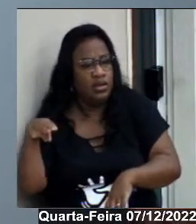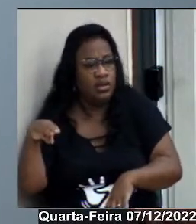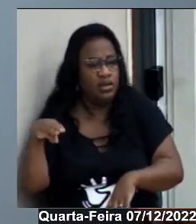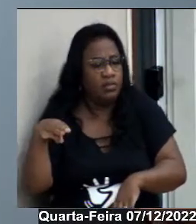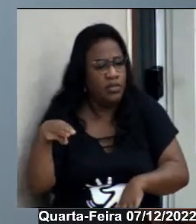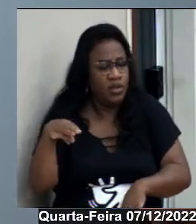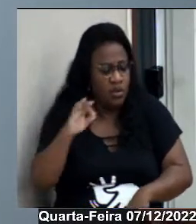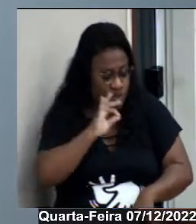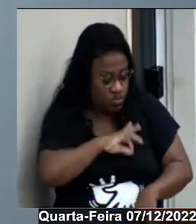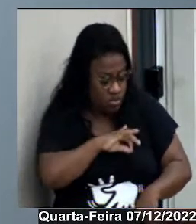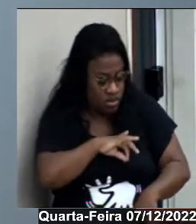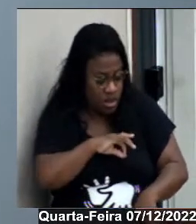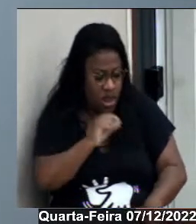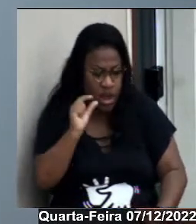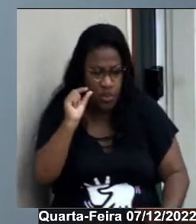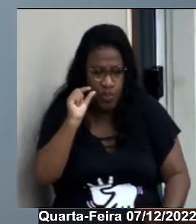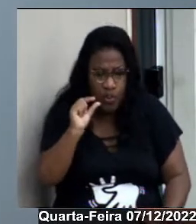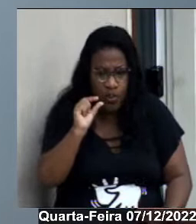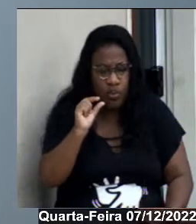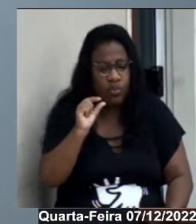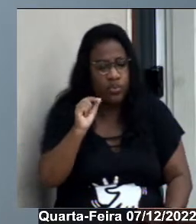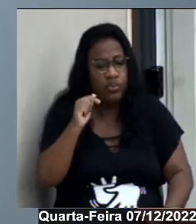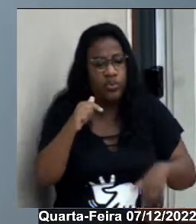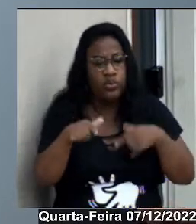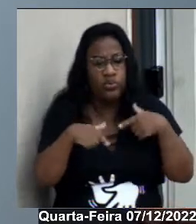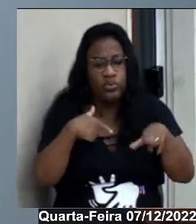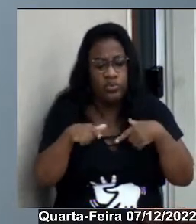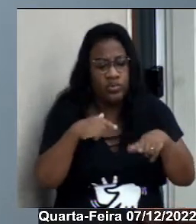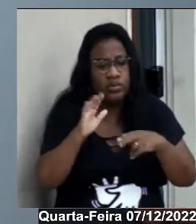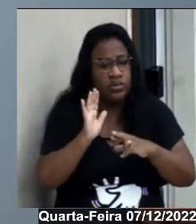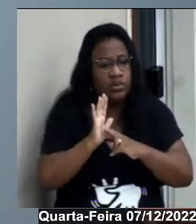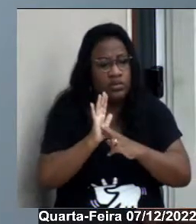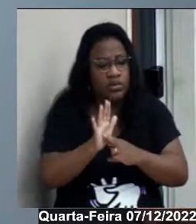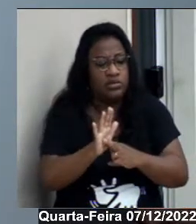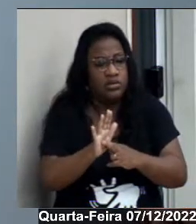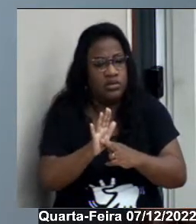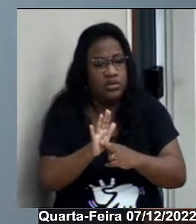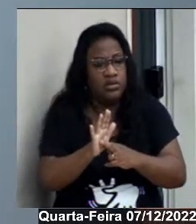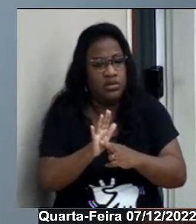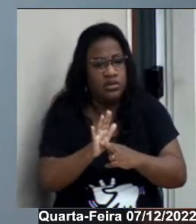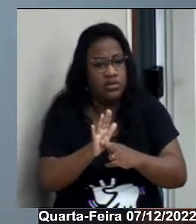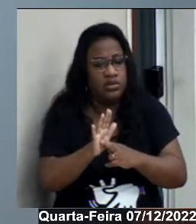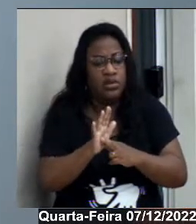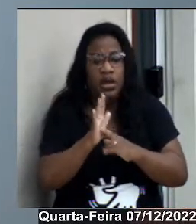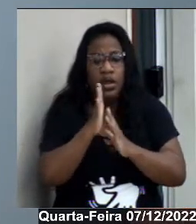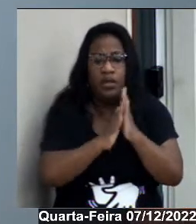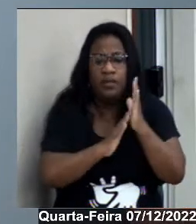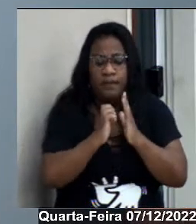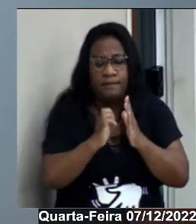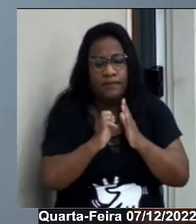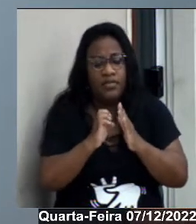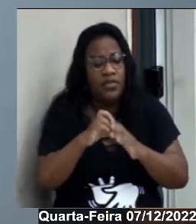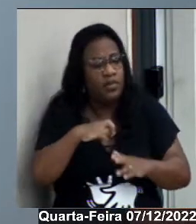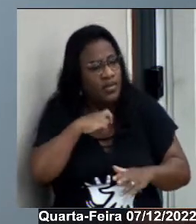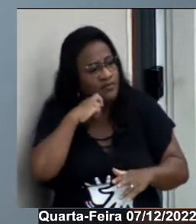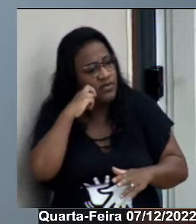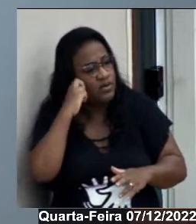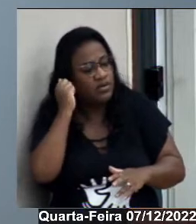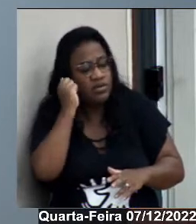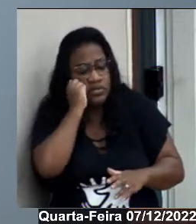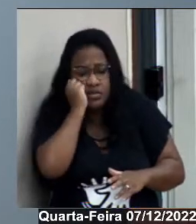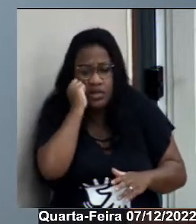a gente sabe que é muito pouco, pelo tanto que eles trabalham e representam na nossa cidade. É vergonhoso esse